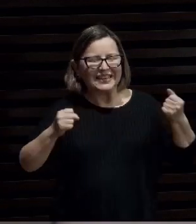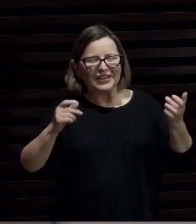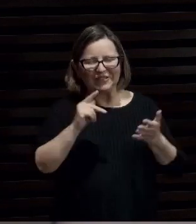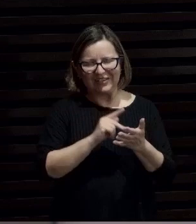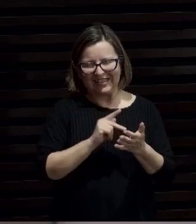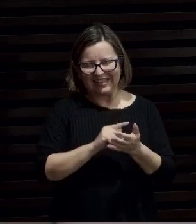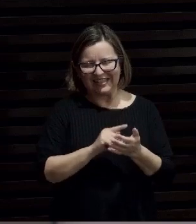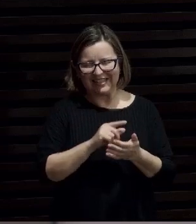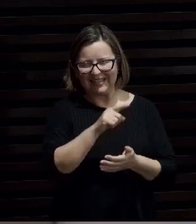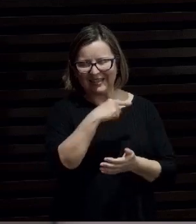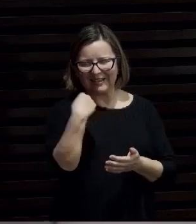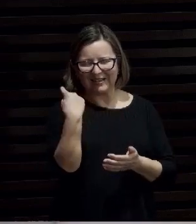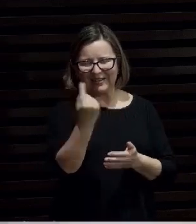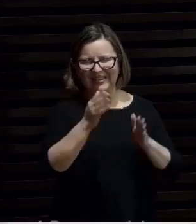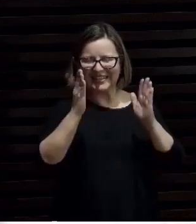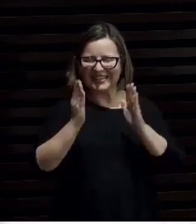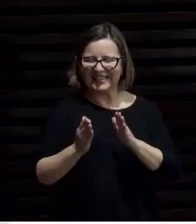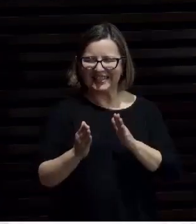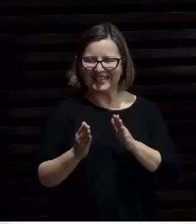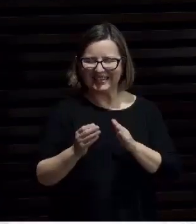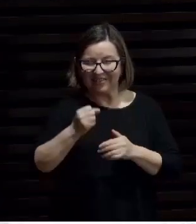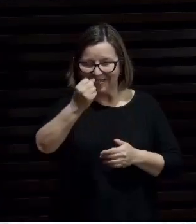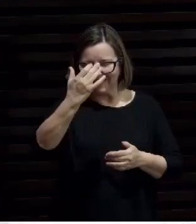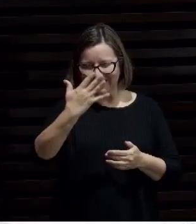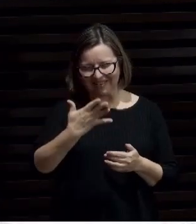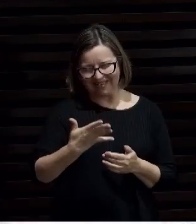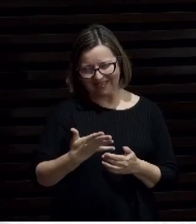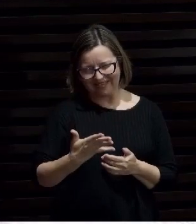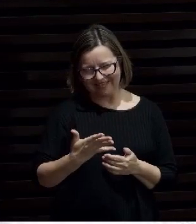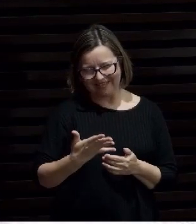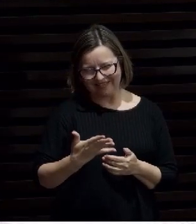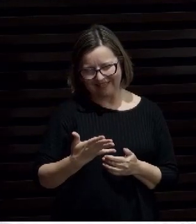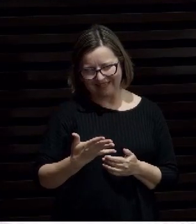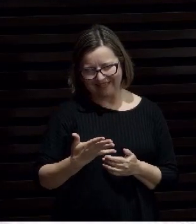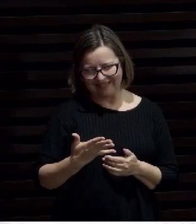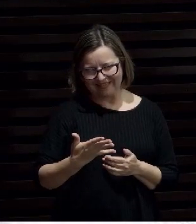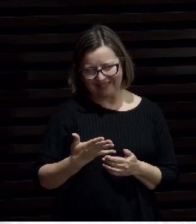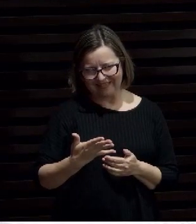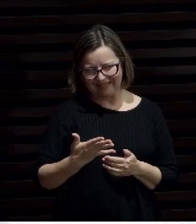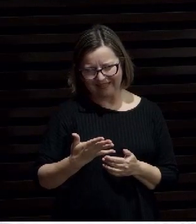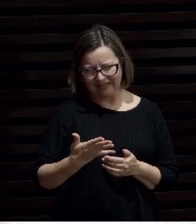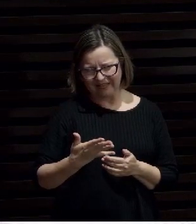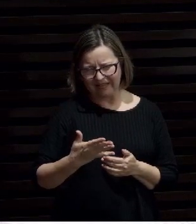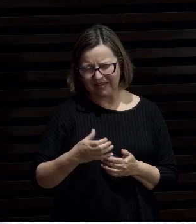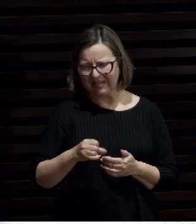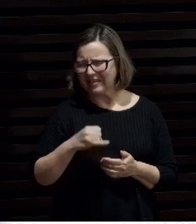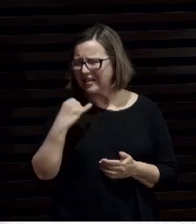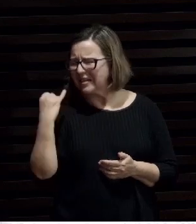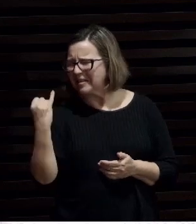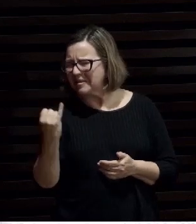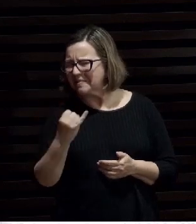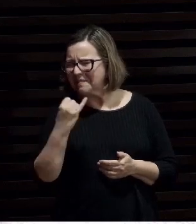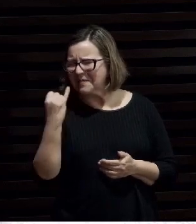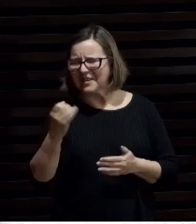Estamos diante de um assunto, ó Pai, que é de extrema relevância a todo ser